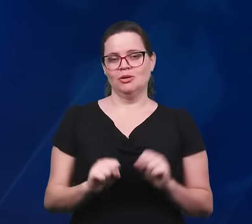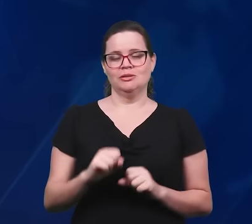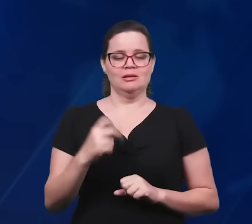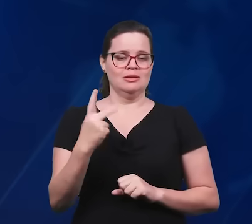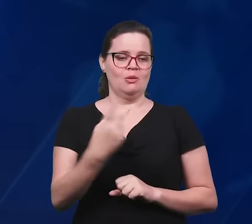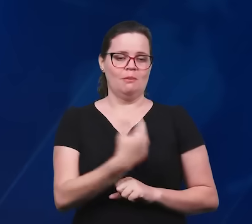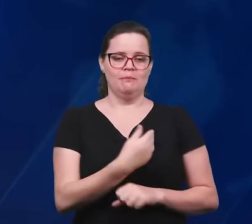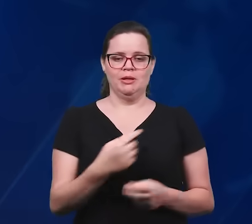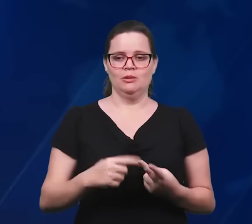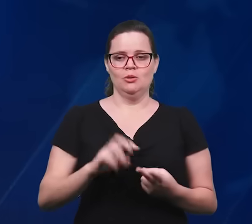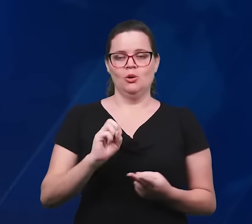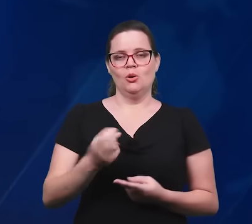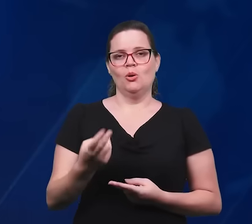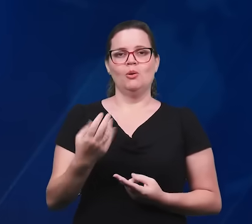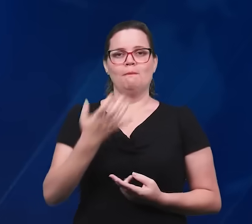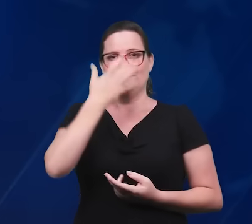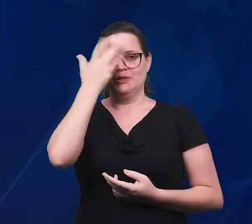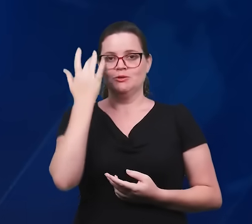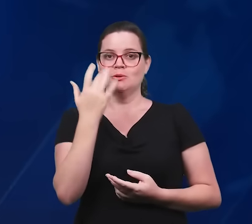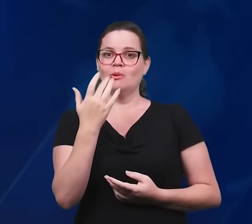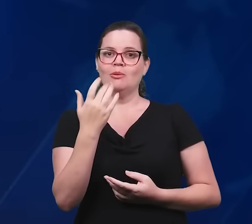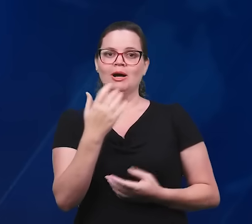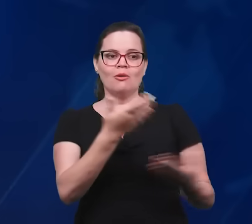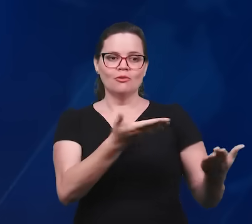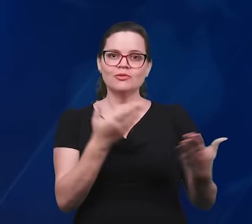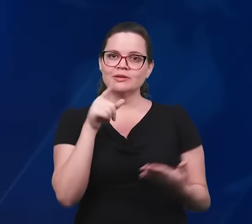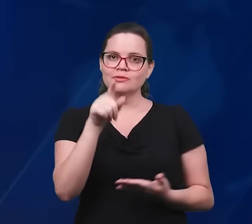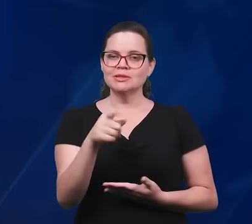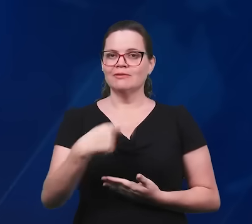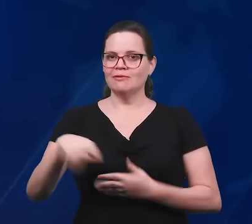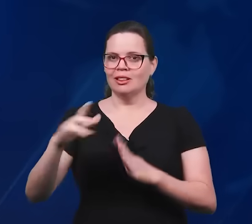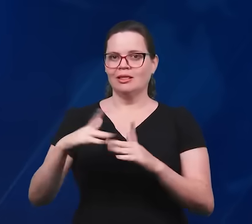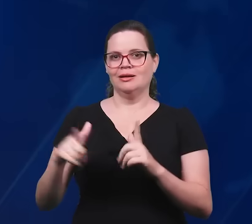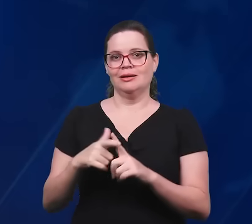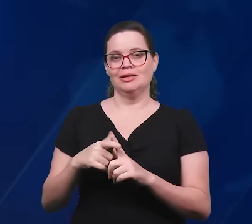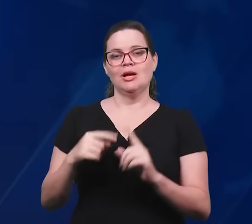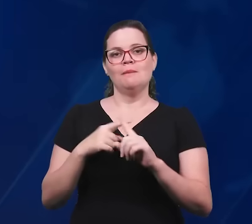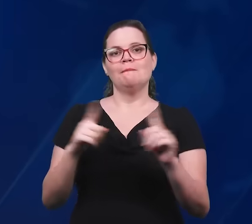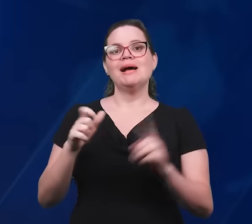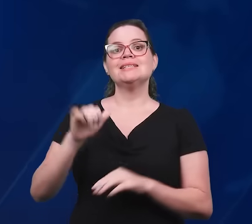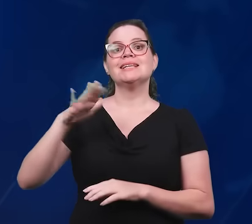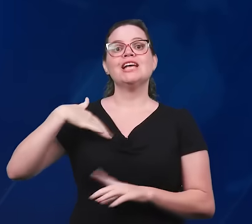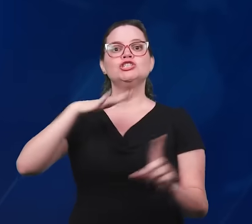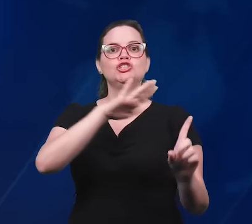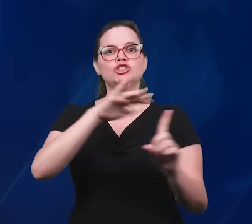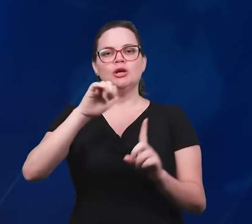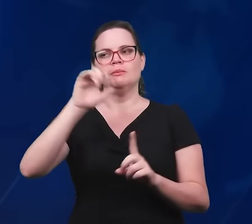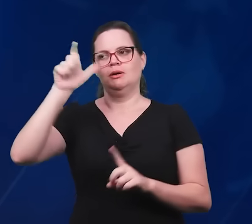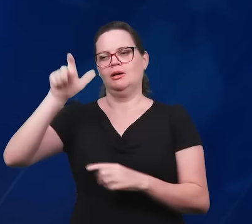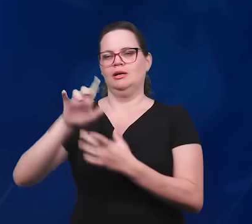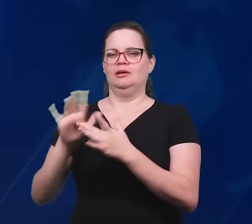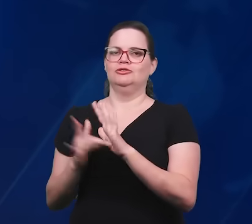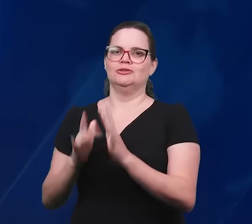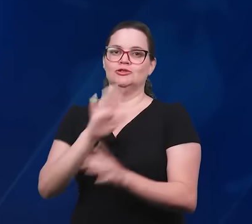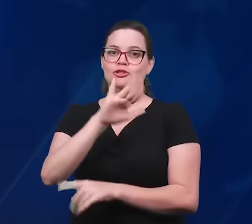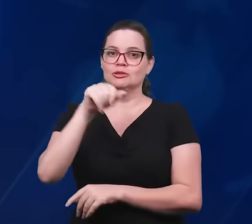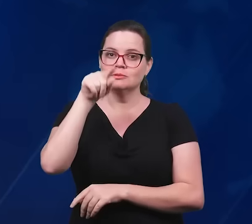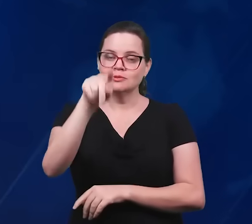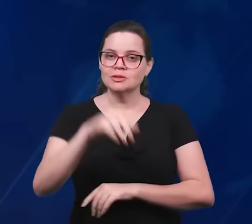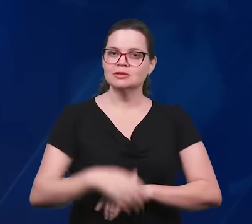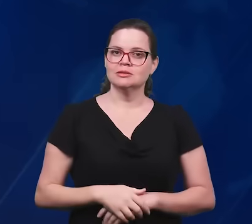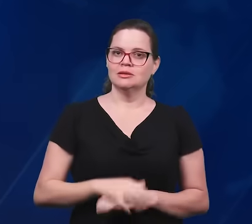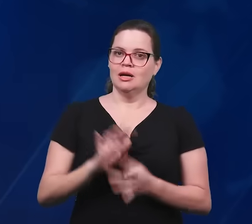amigo, alguém te convidando para ir à igreja, mas o chamado é de Jesus. Levanta-te porque Ele te chama.